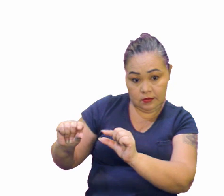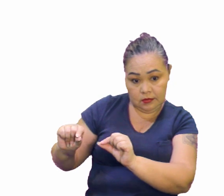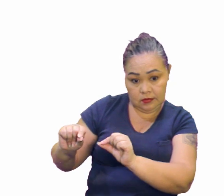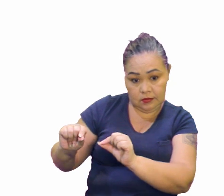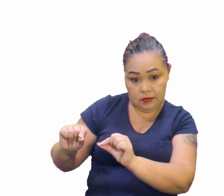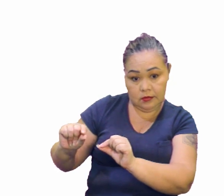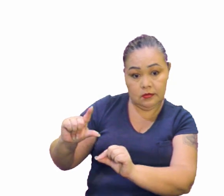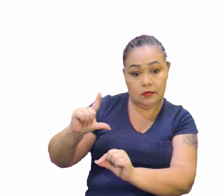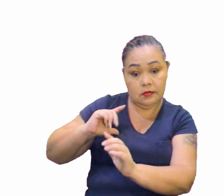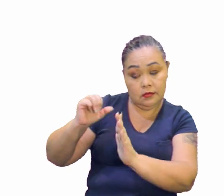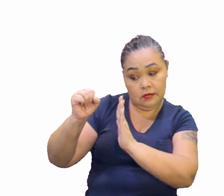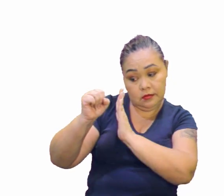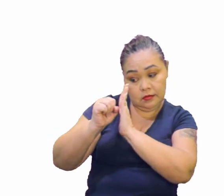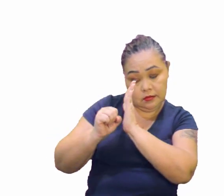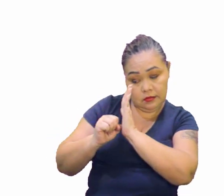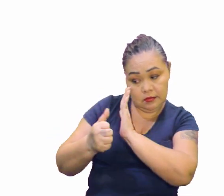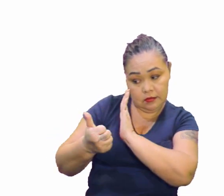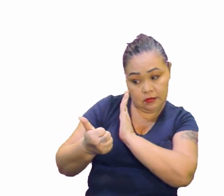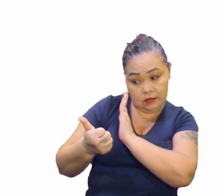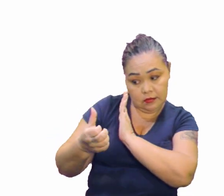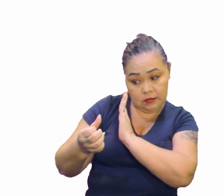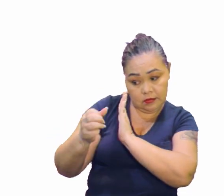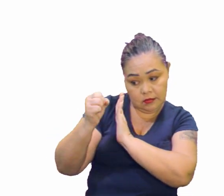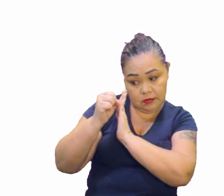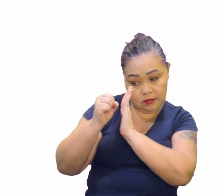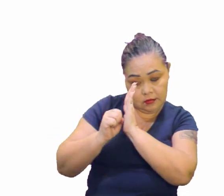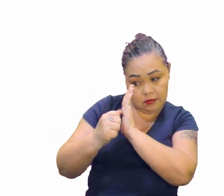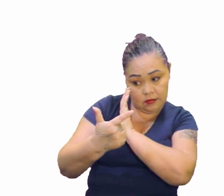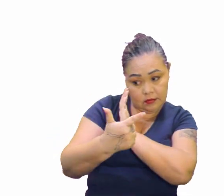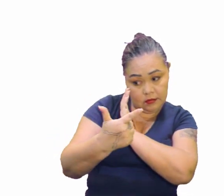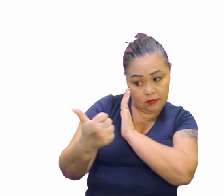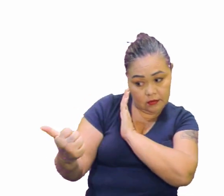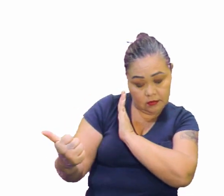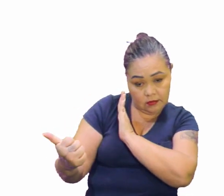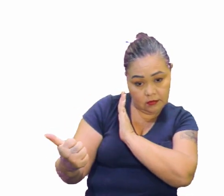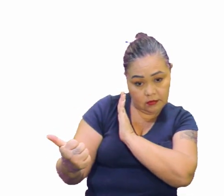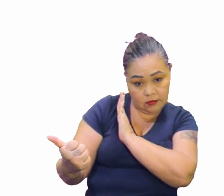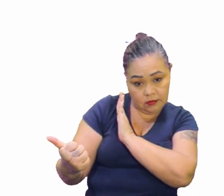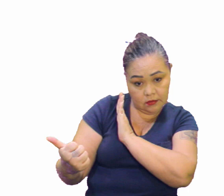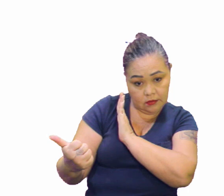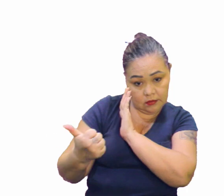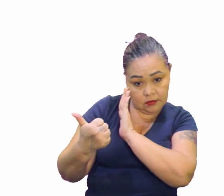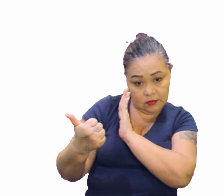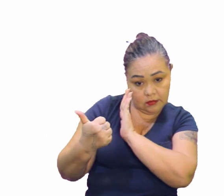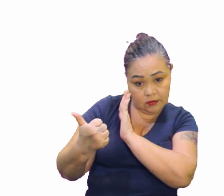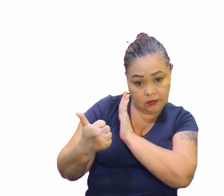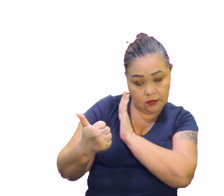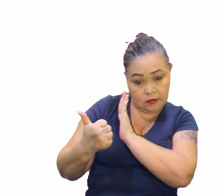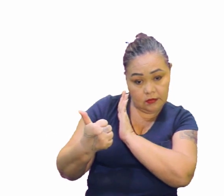ó, século XVI e século XXI, beleza?